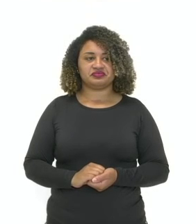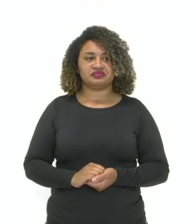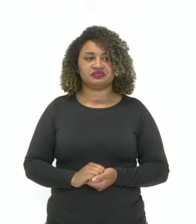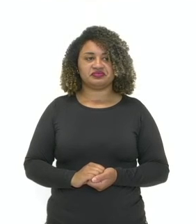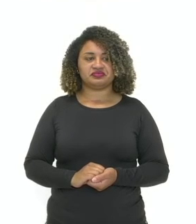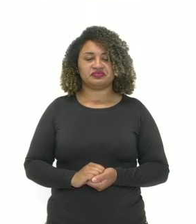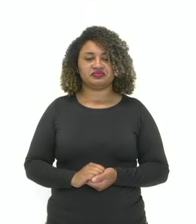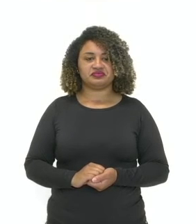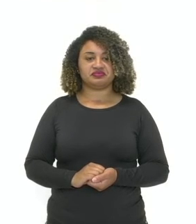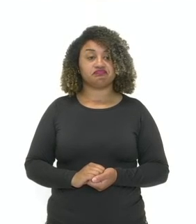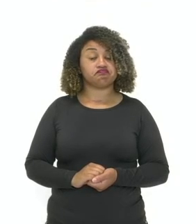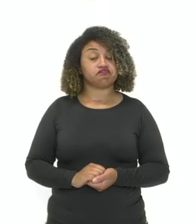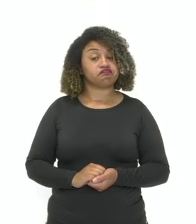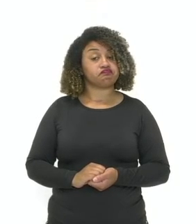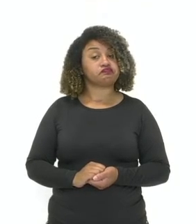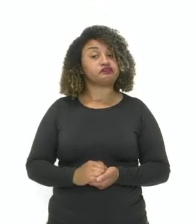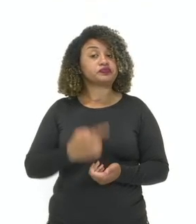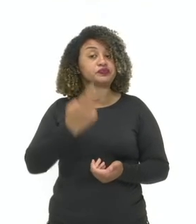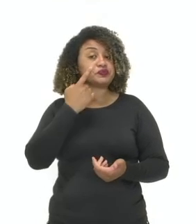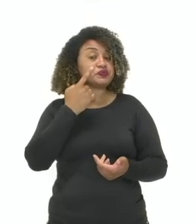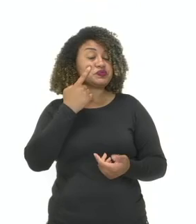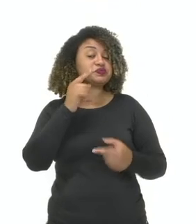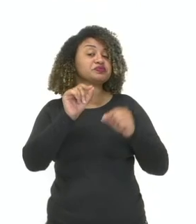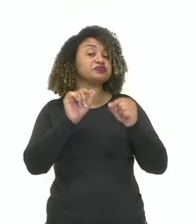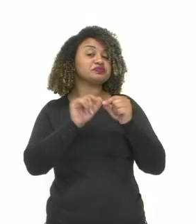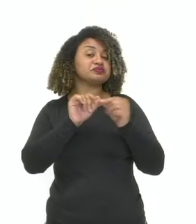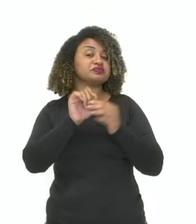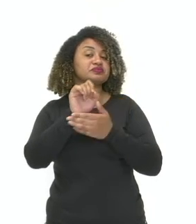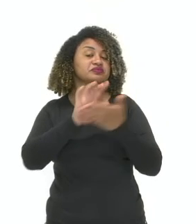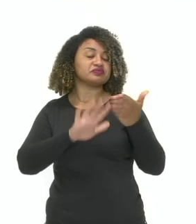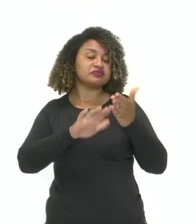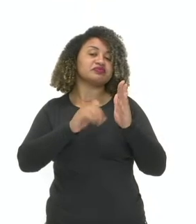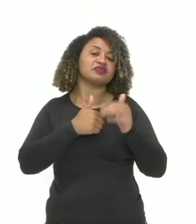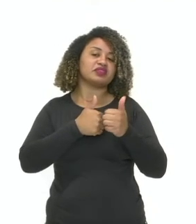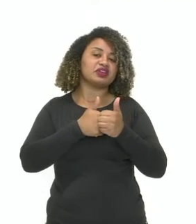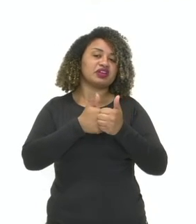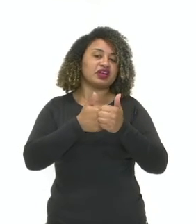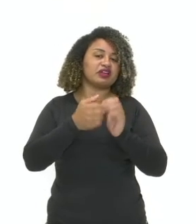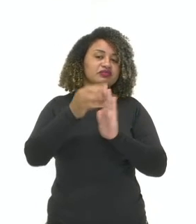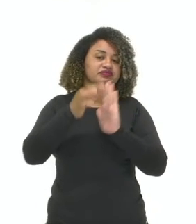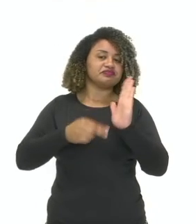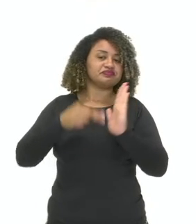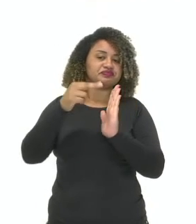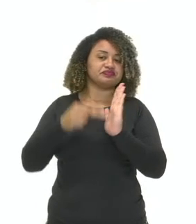elige uma plaza para contar sua história.